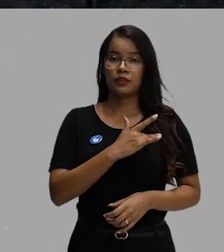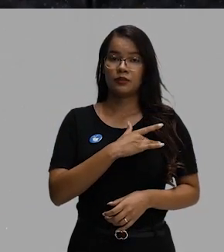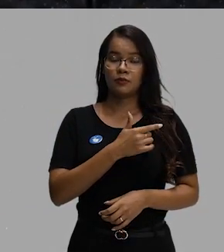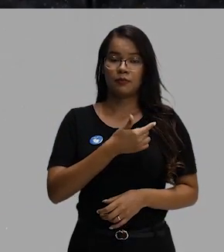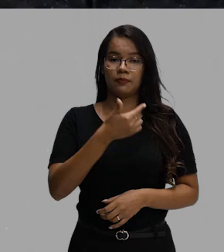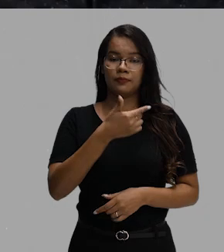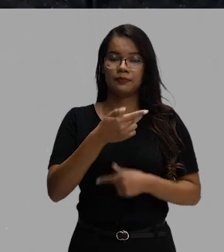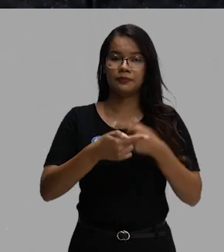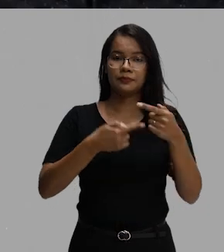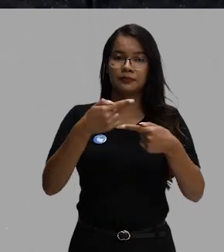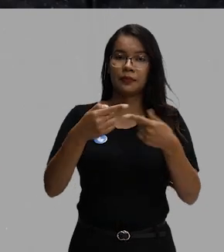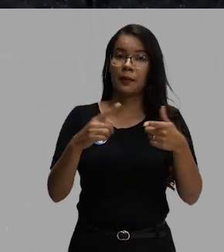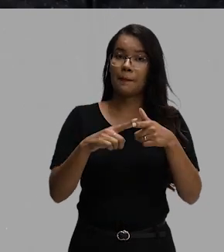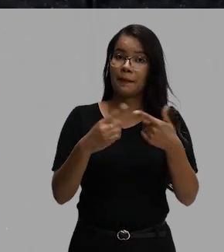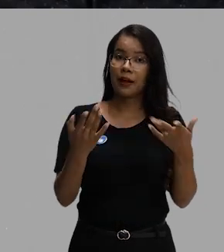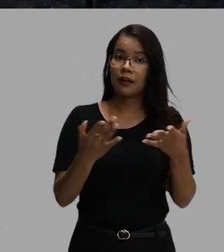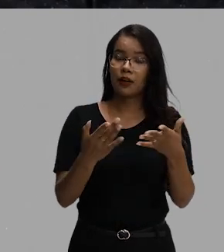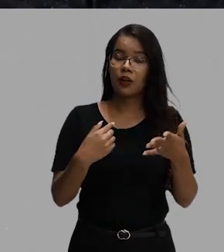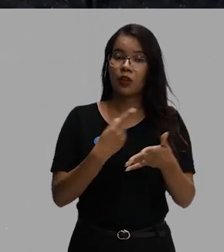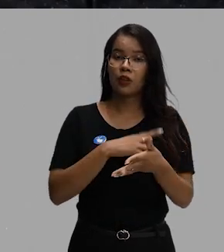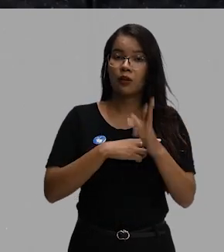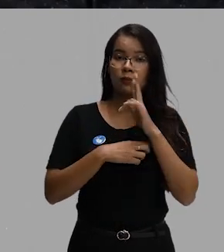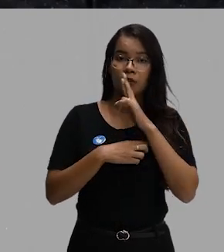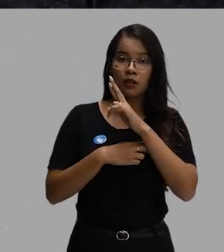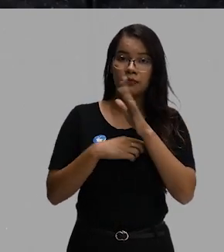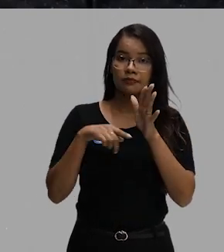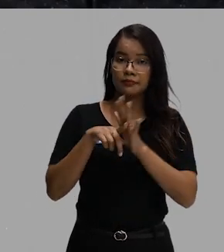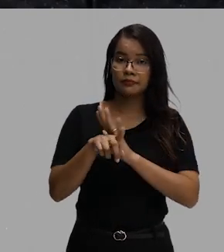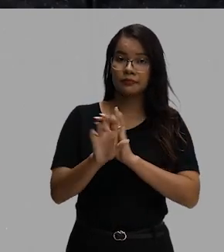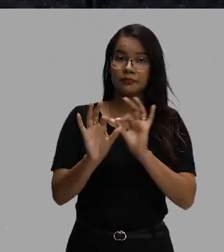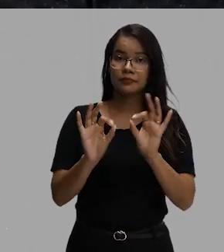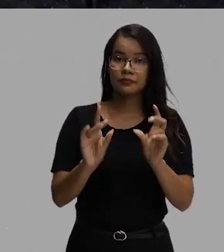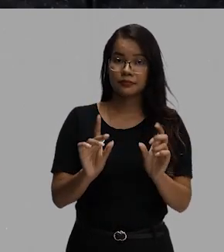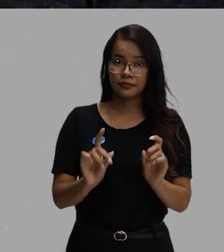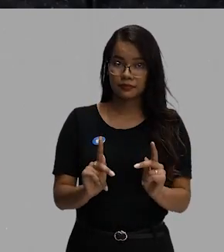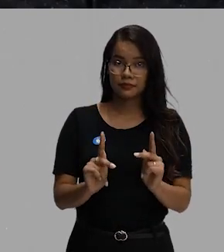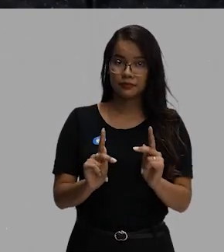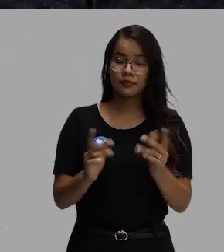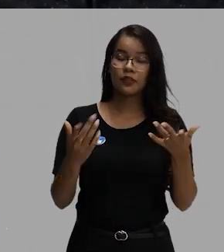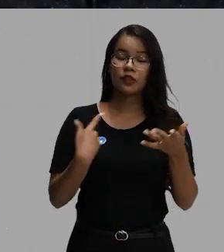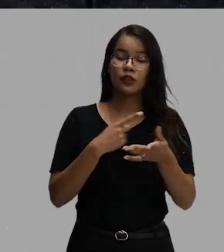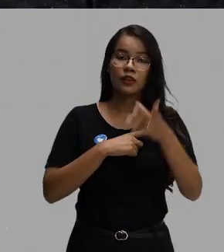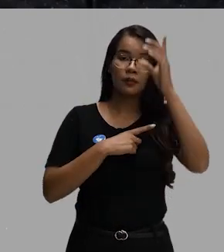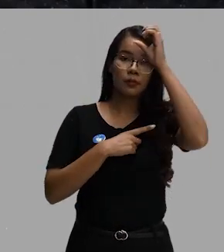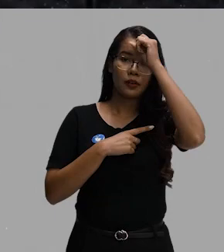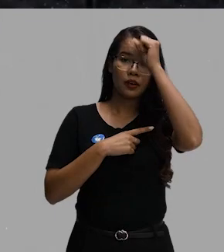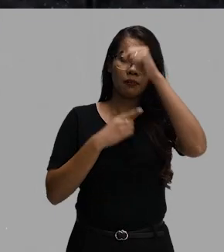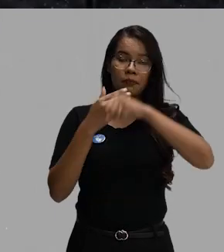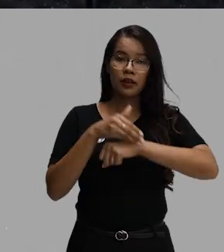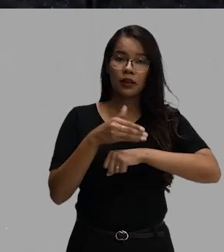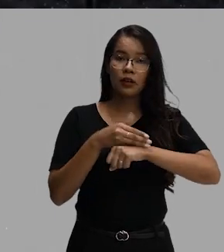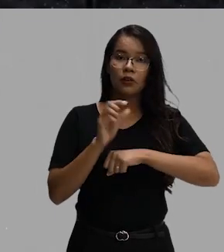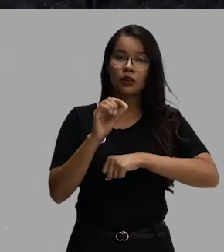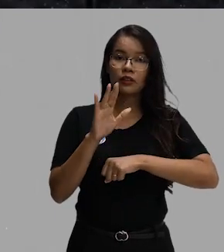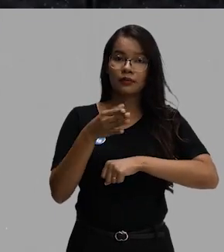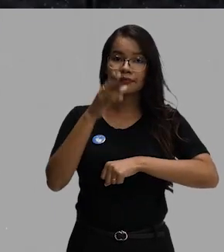mas agora nós vamos para exercícios. Vamos aprender, vamos botar em prática aquilo que nós estamos